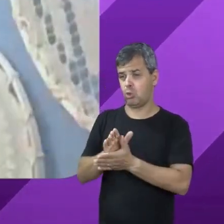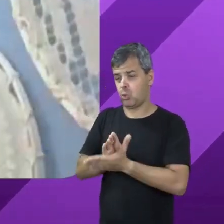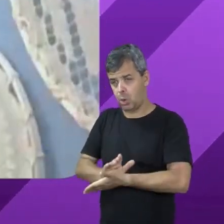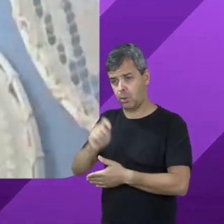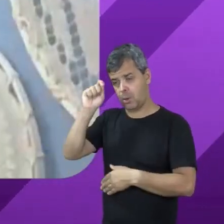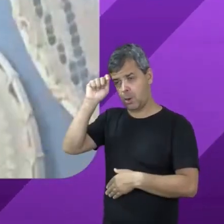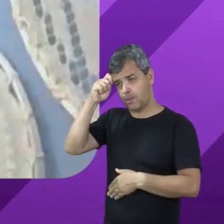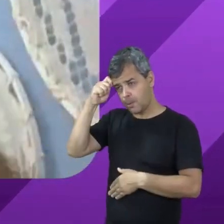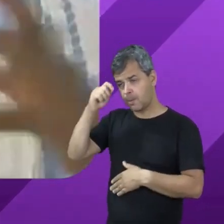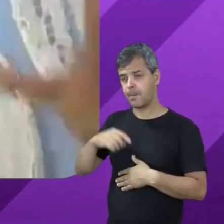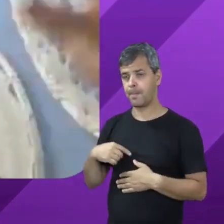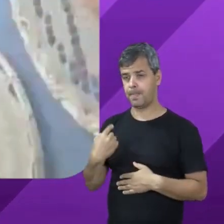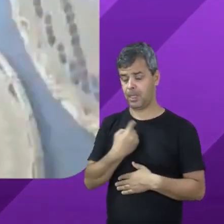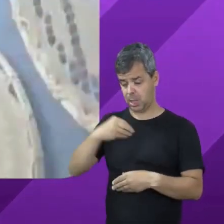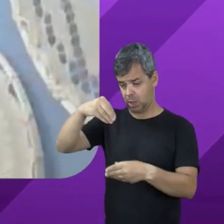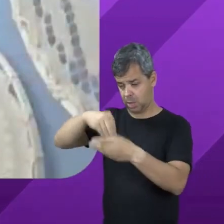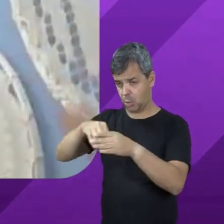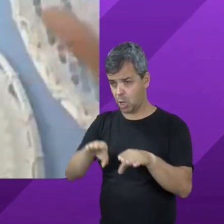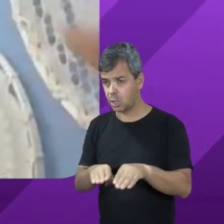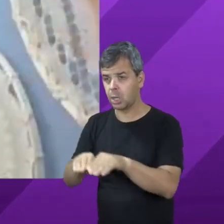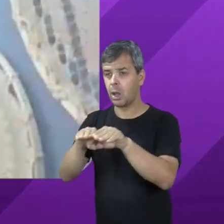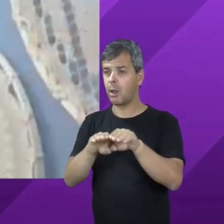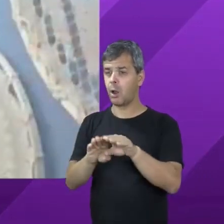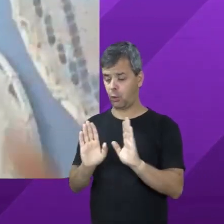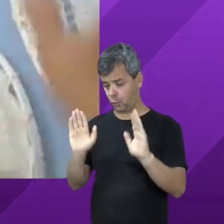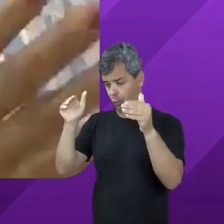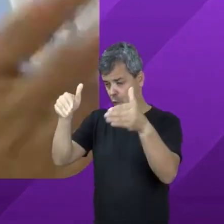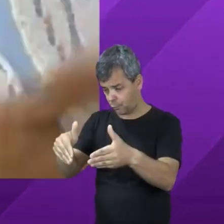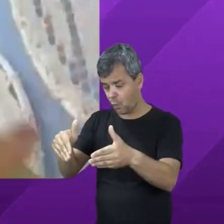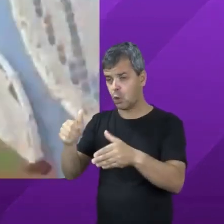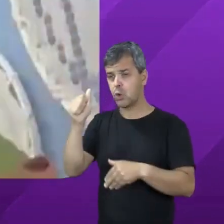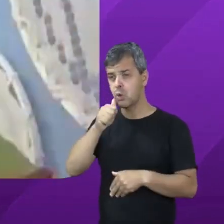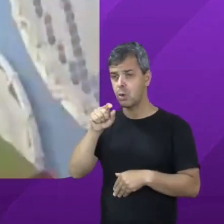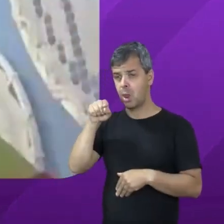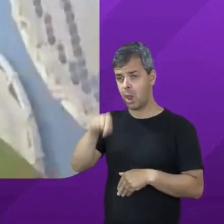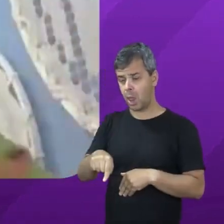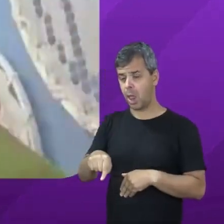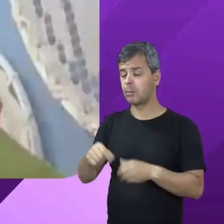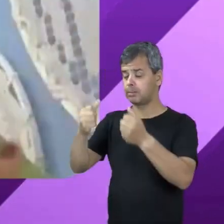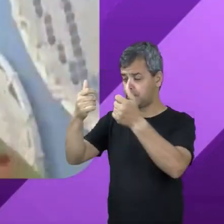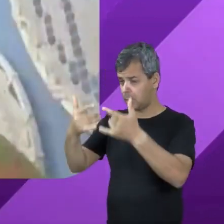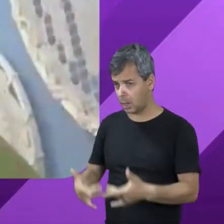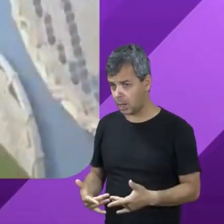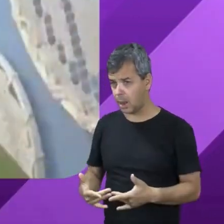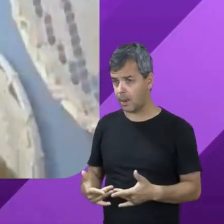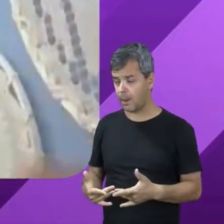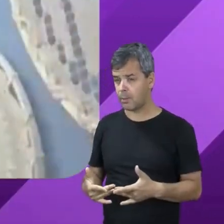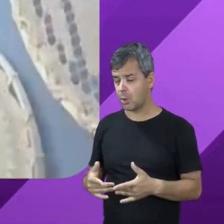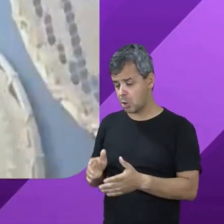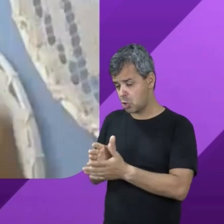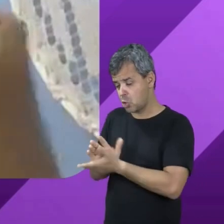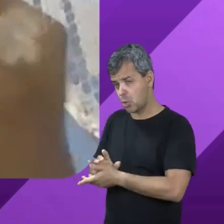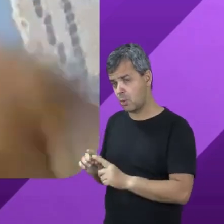né? E aí nós também, dentro da política de igualdade racial, voltada para as mulheres, nós temos essa que eu acabei de dizer, do caráter repressivo, mas